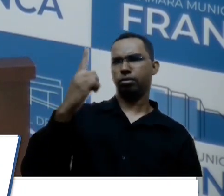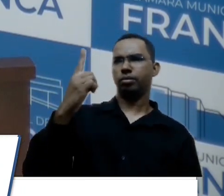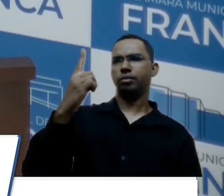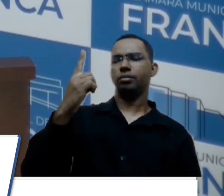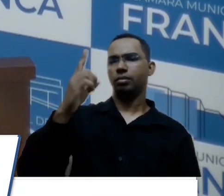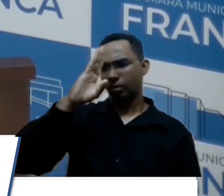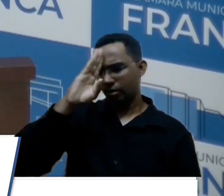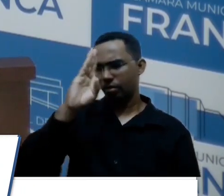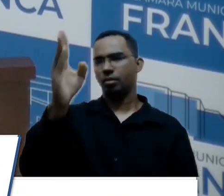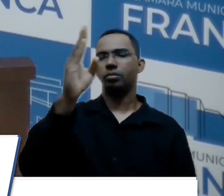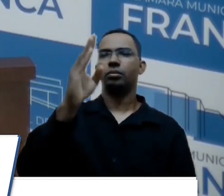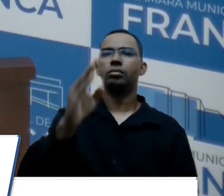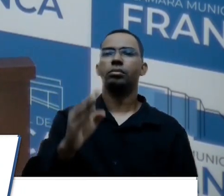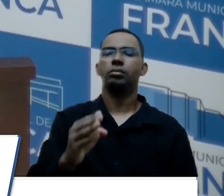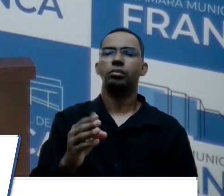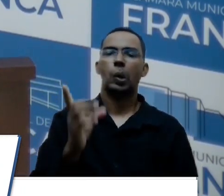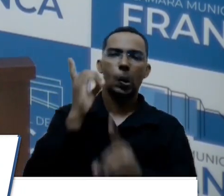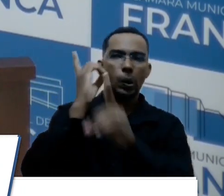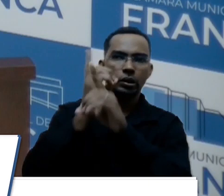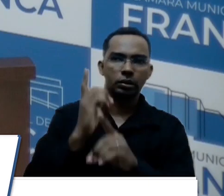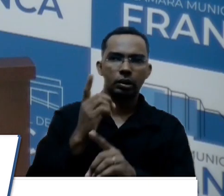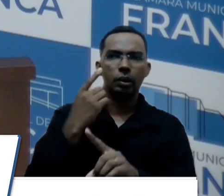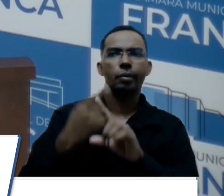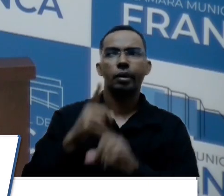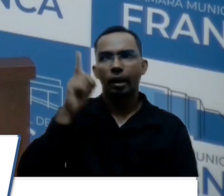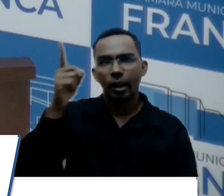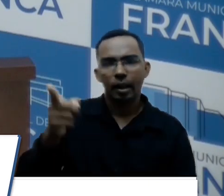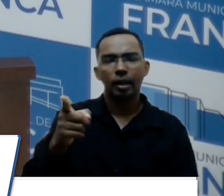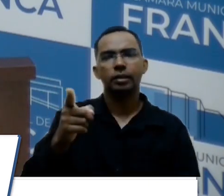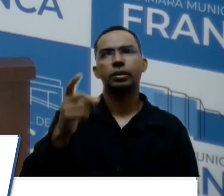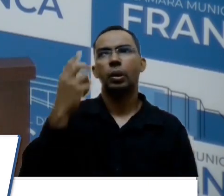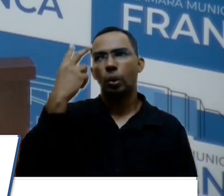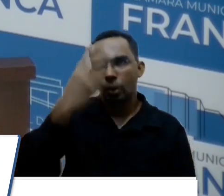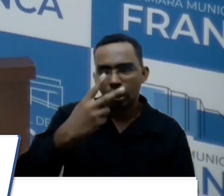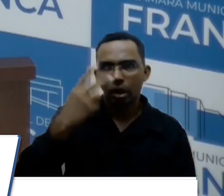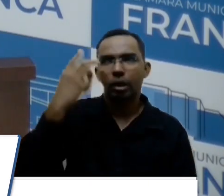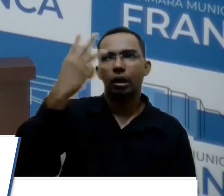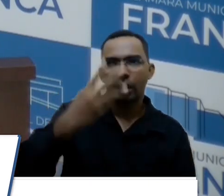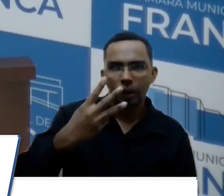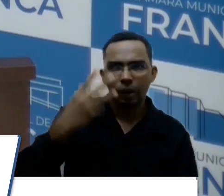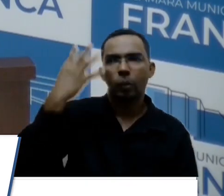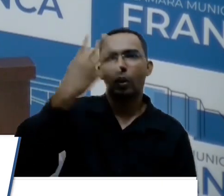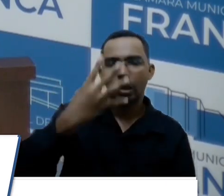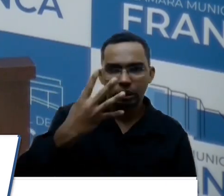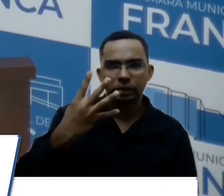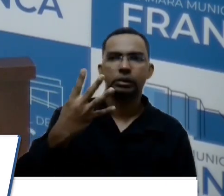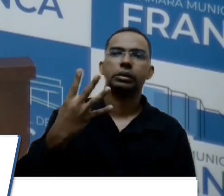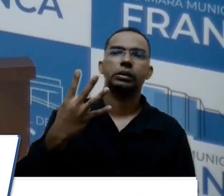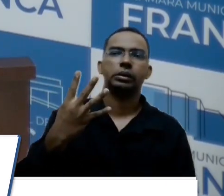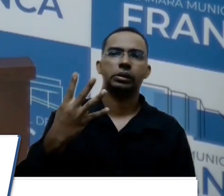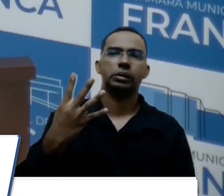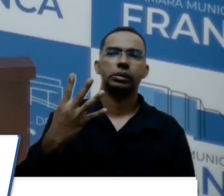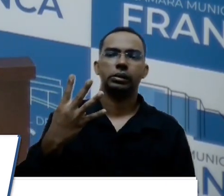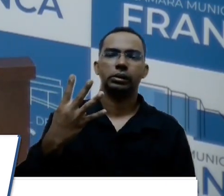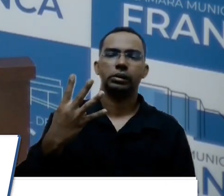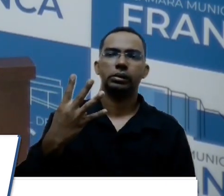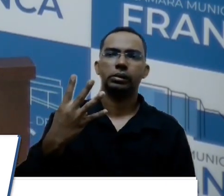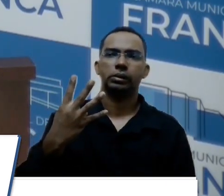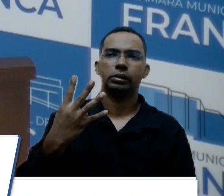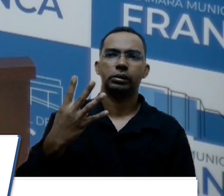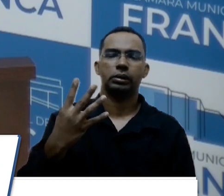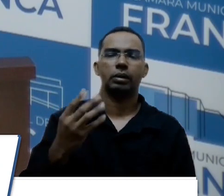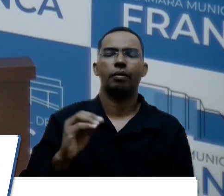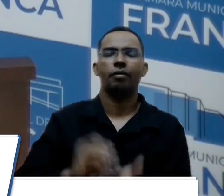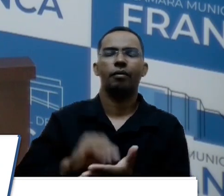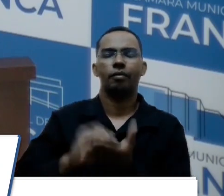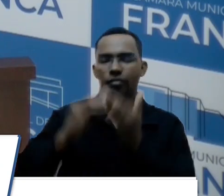absoluta no atendimento. Então ele vai ficar lá 2 horas, 3 horas, 4 horas. Isso é um descaso